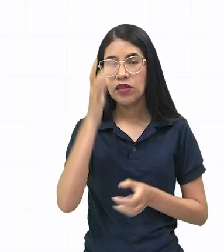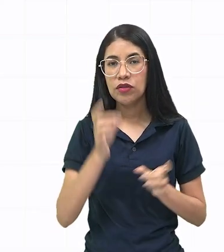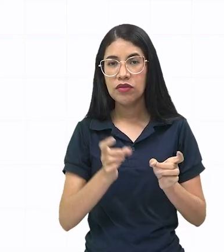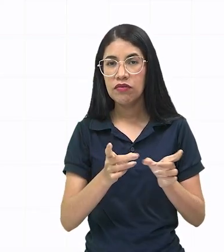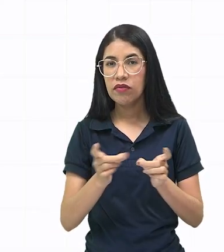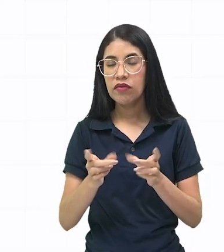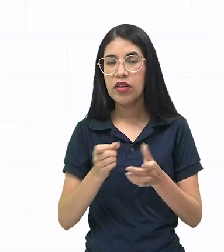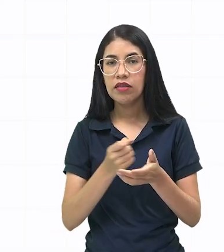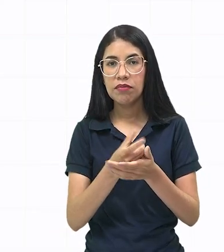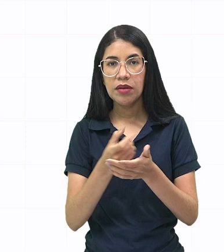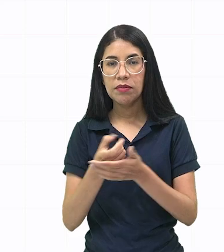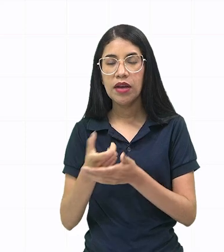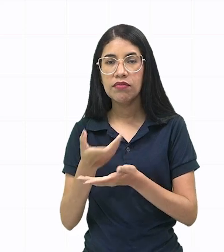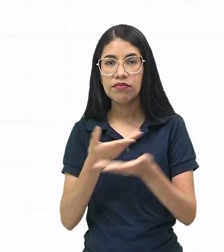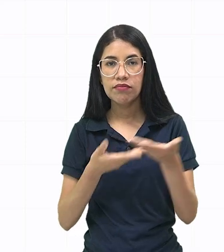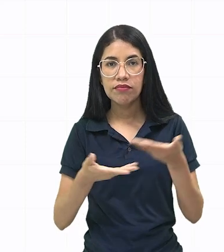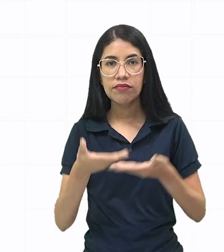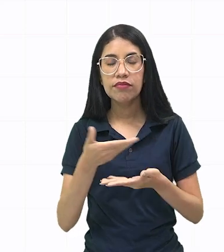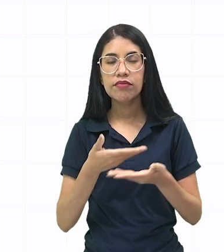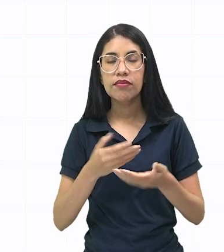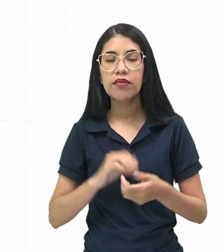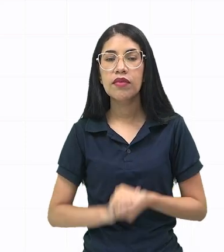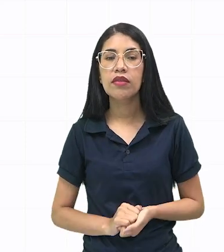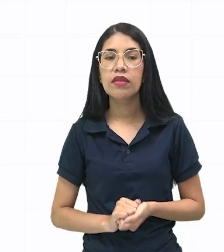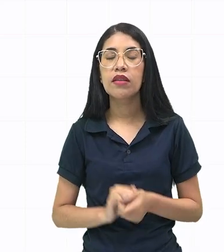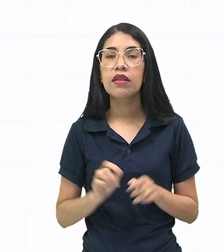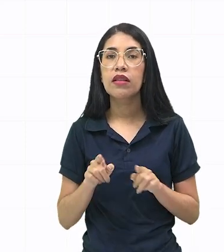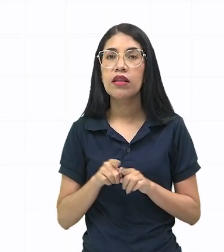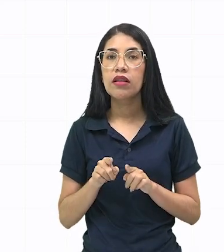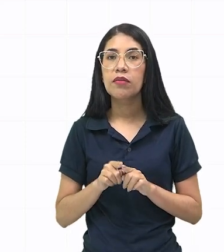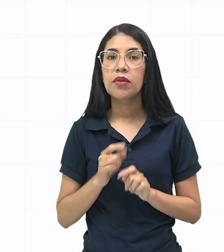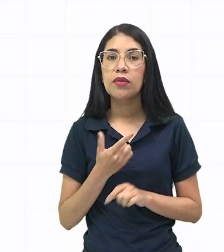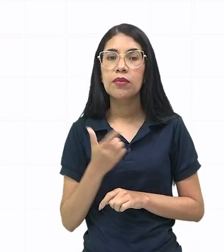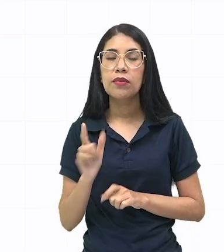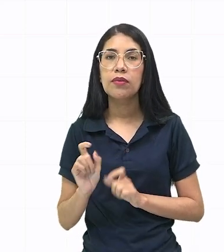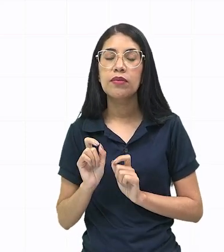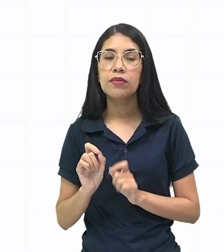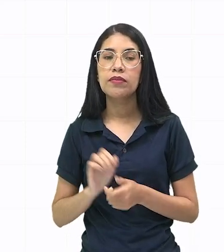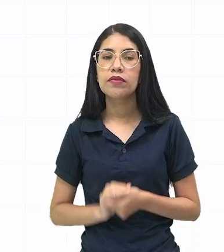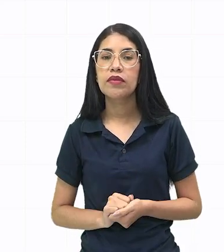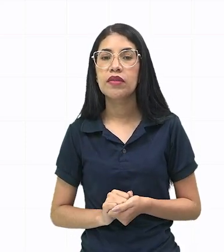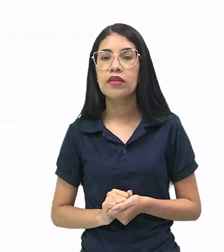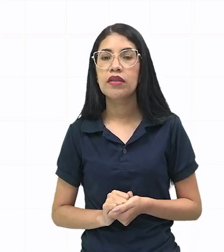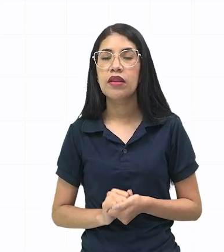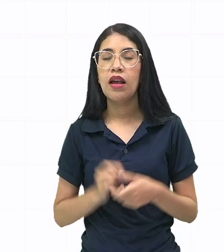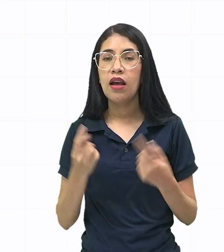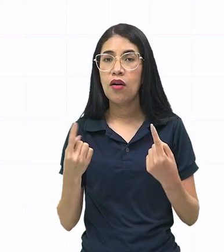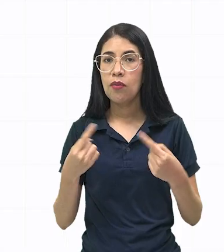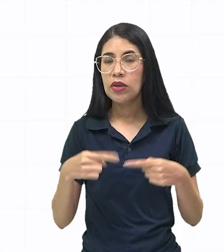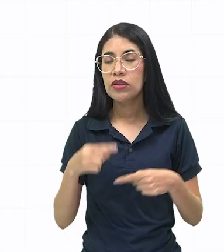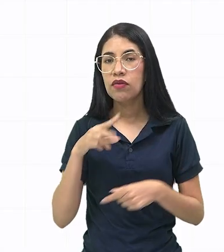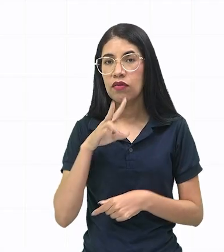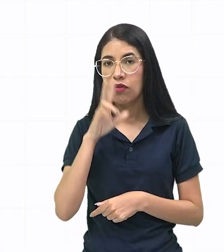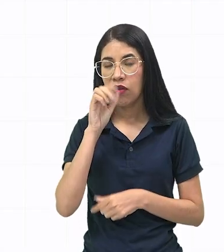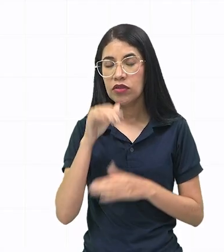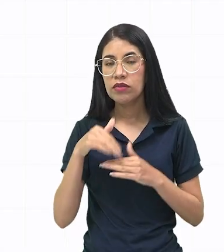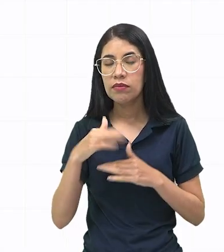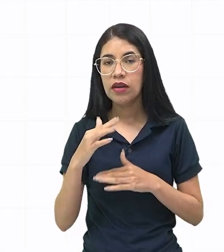Fica mais fácil fazer as trocas comerciais. Temos também o fortalecimento da